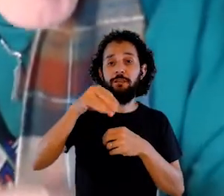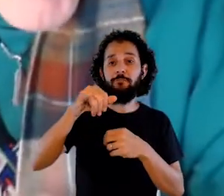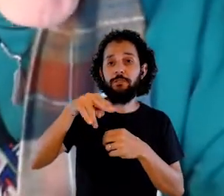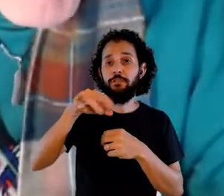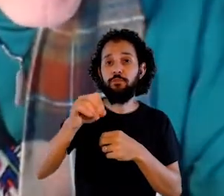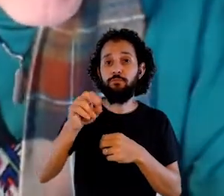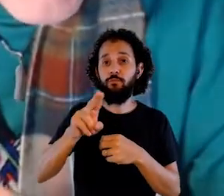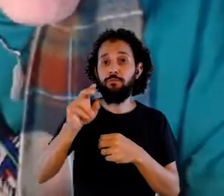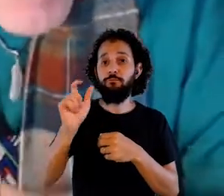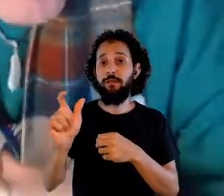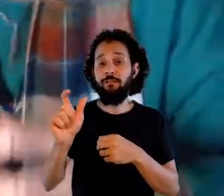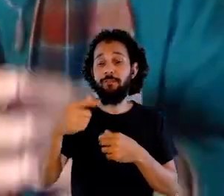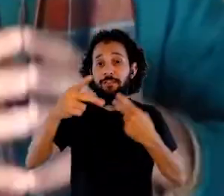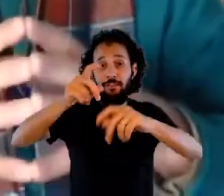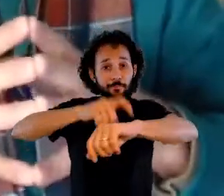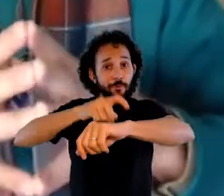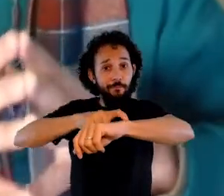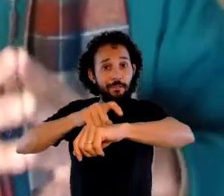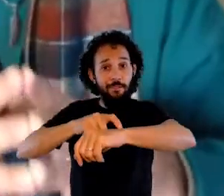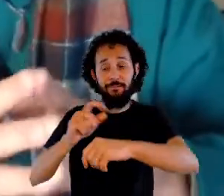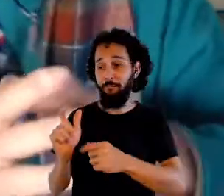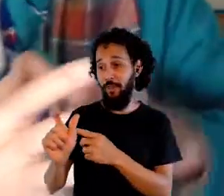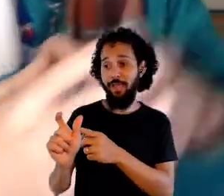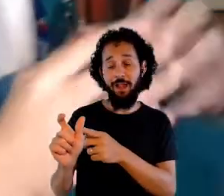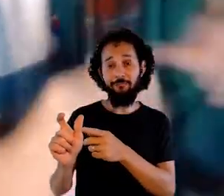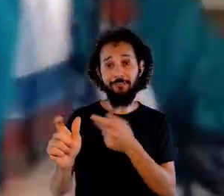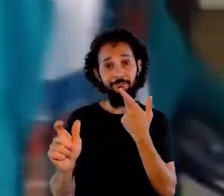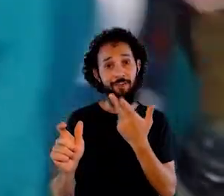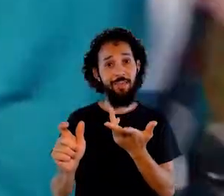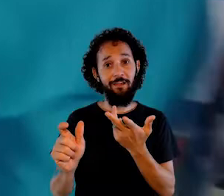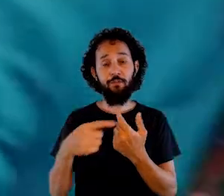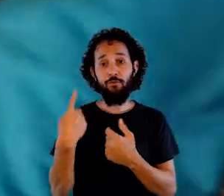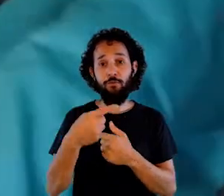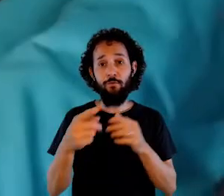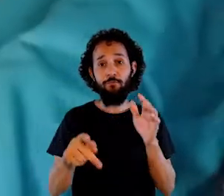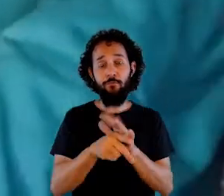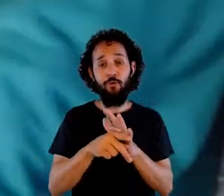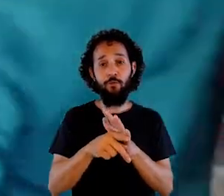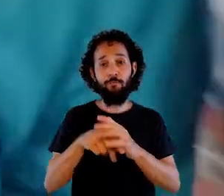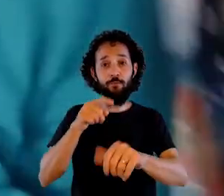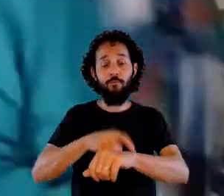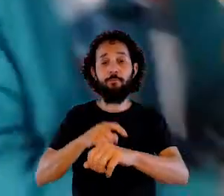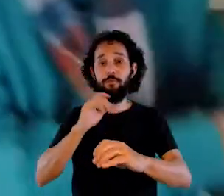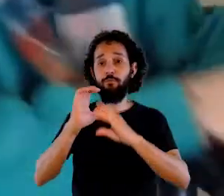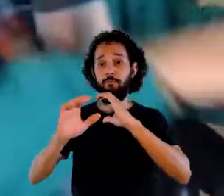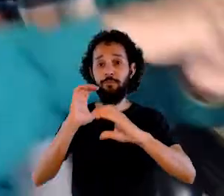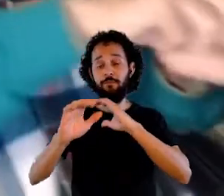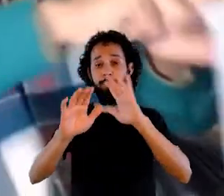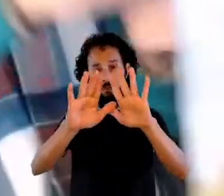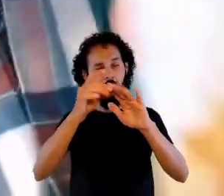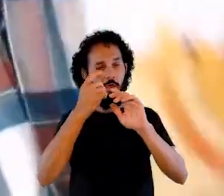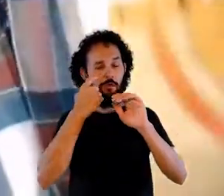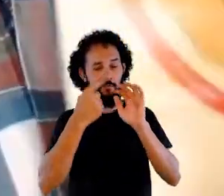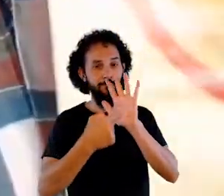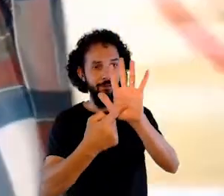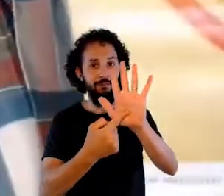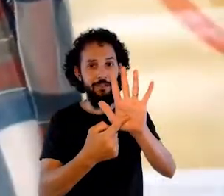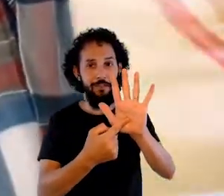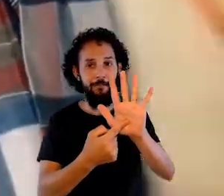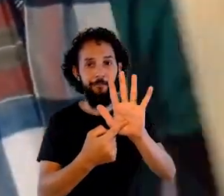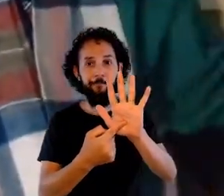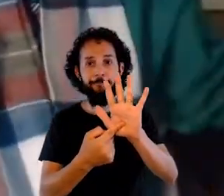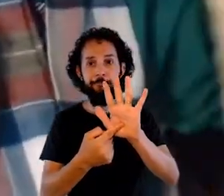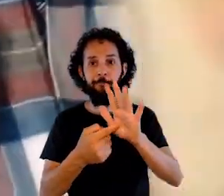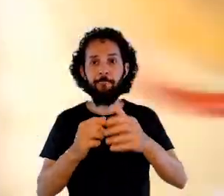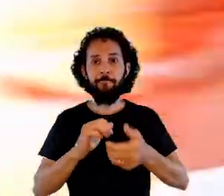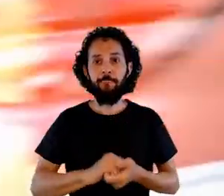da palavra. Nós, no inverno, é o momento da comunicação. Deixa eu mostrar, não sei se estão ouvindo aí. Nós vivemos nessa roda